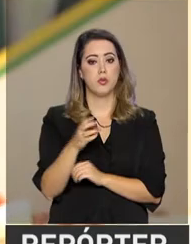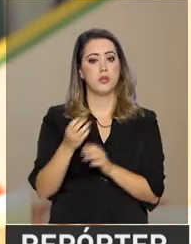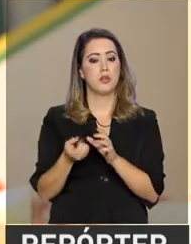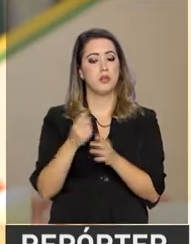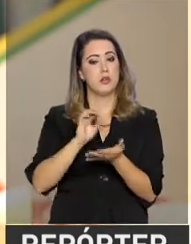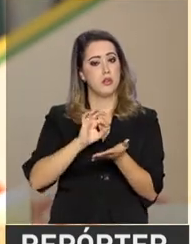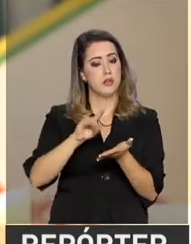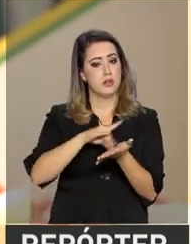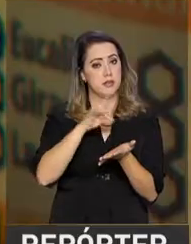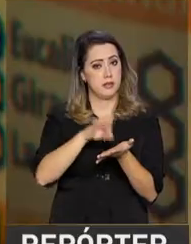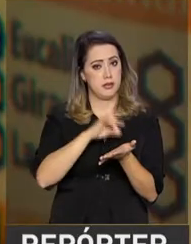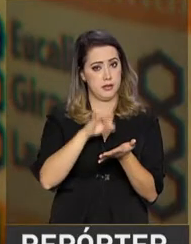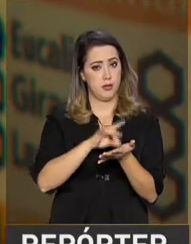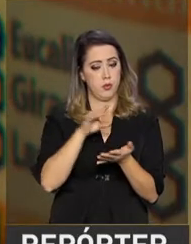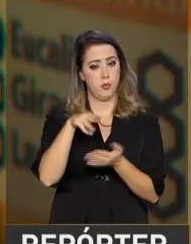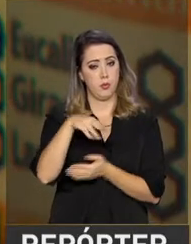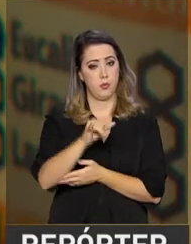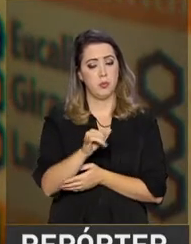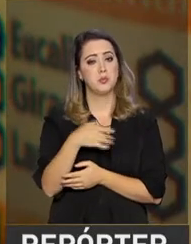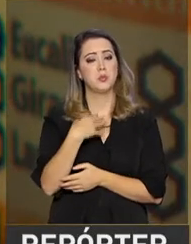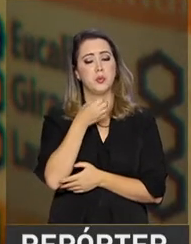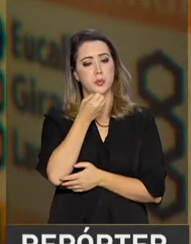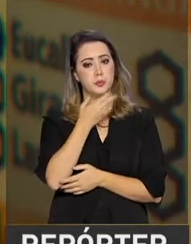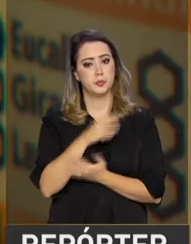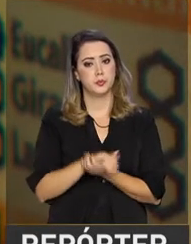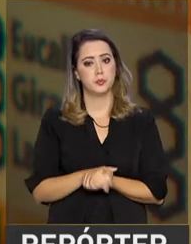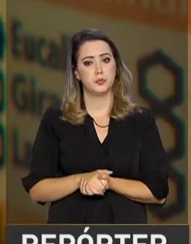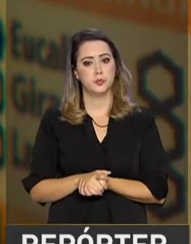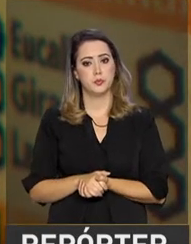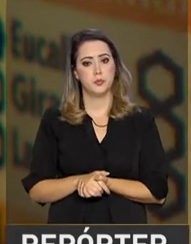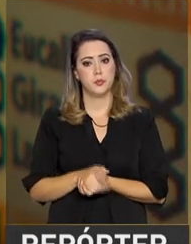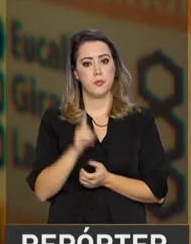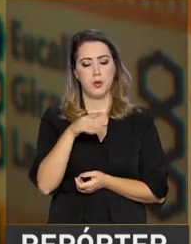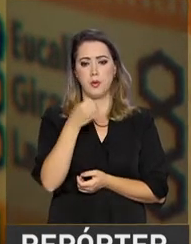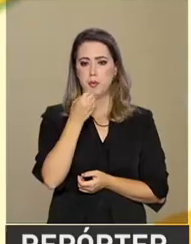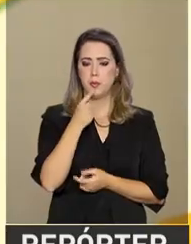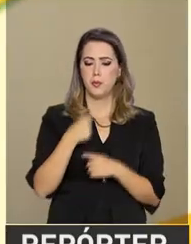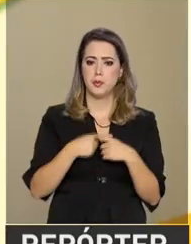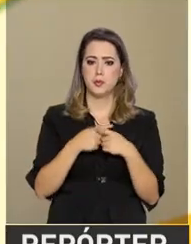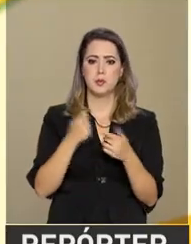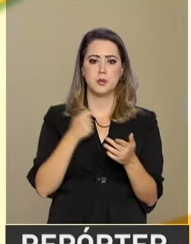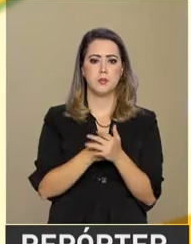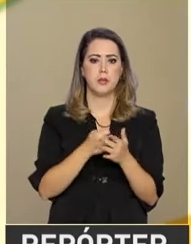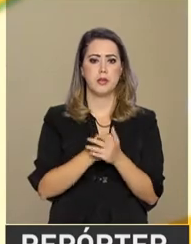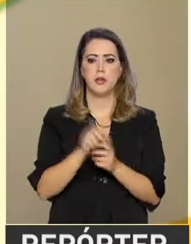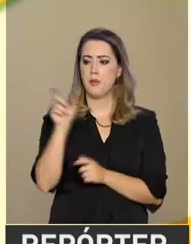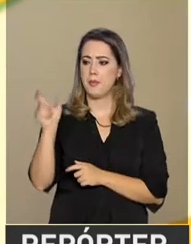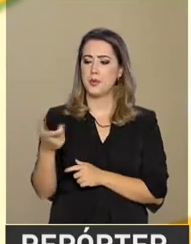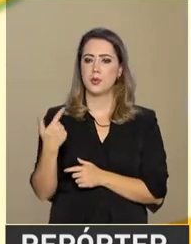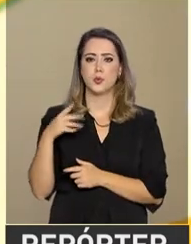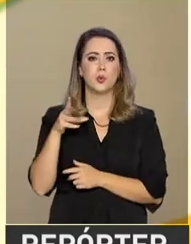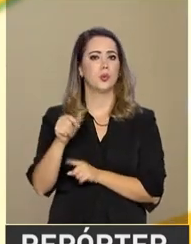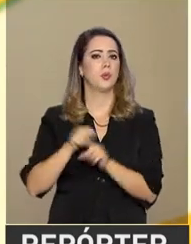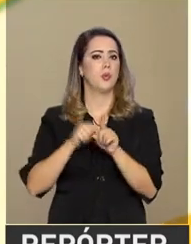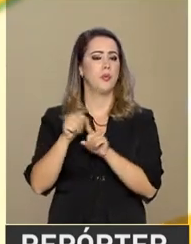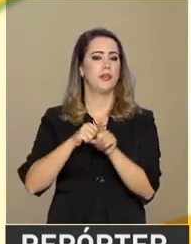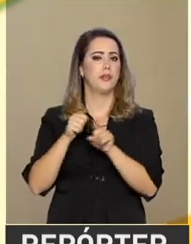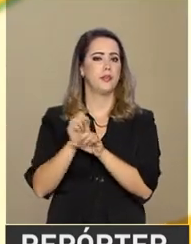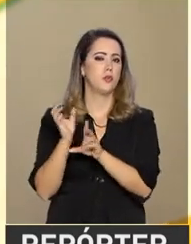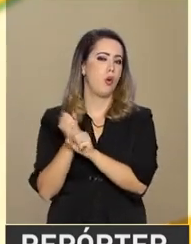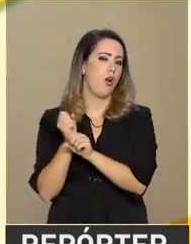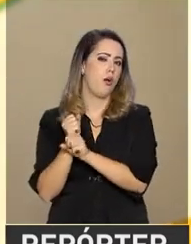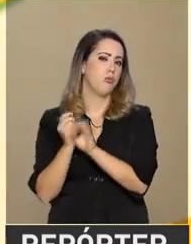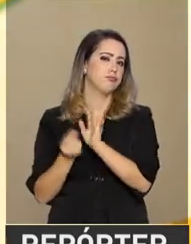desde então só tem visto vantagens da escolha é que você não precisa pagar um contador mensal para